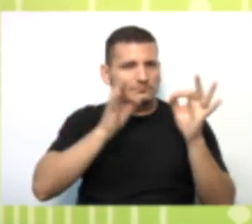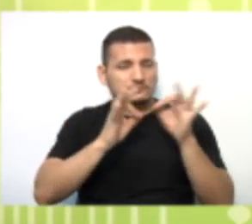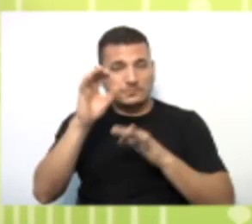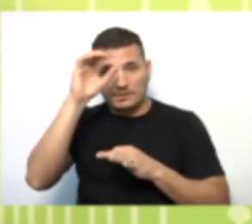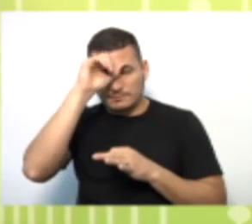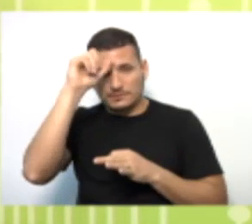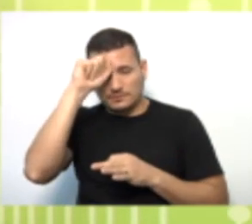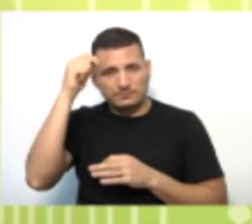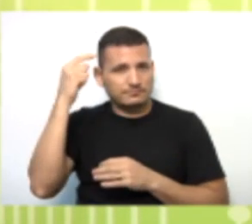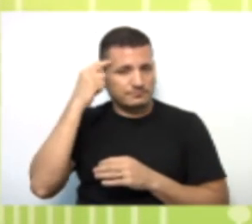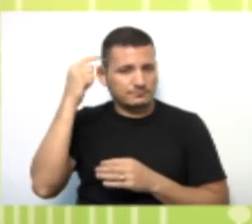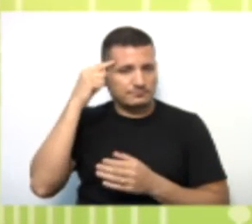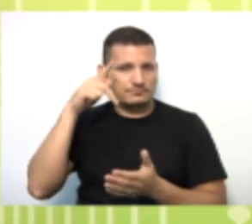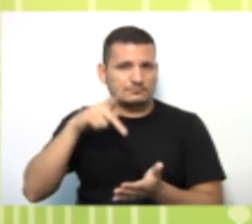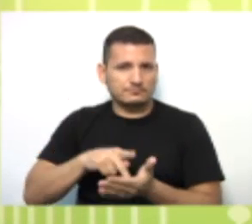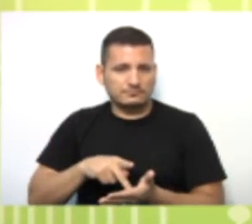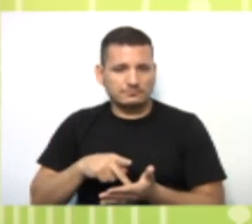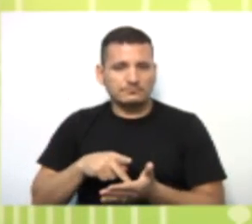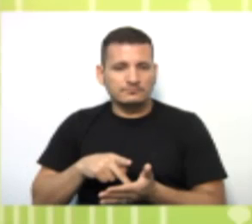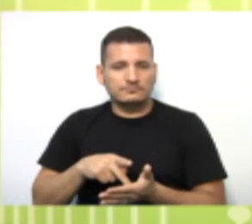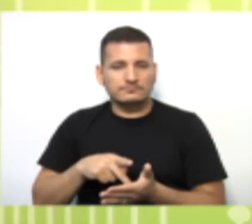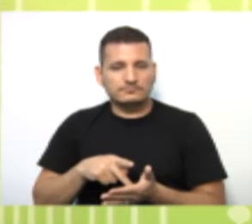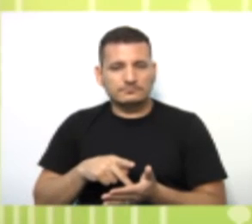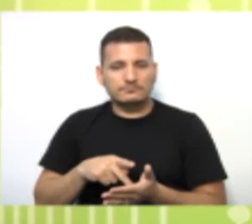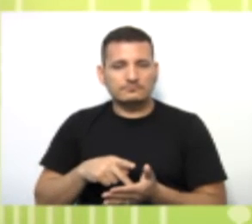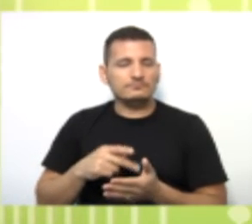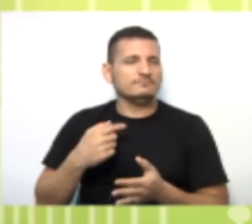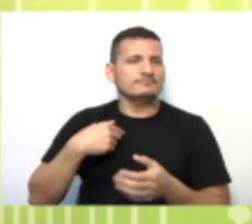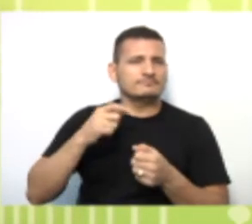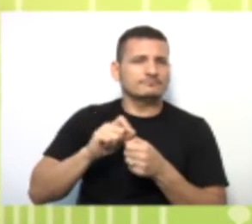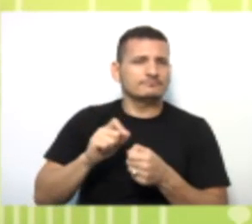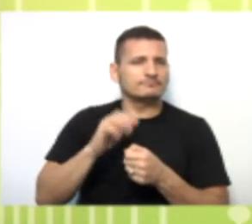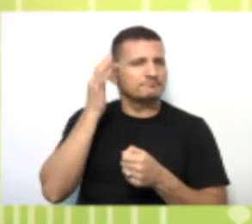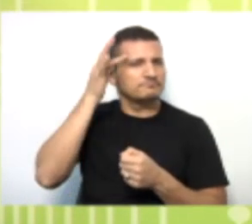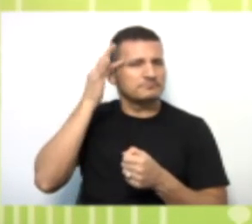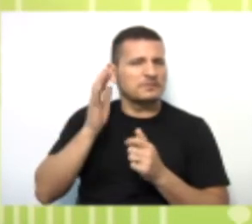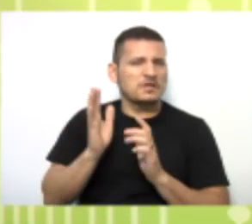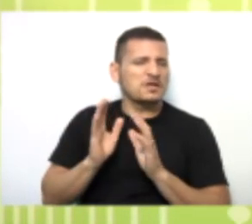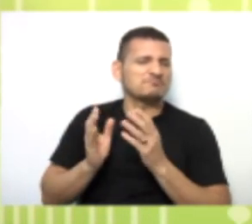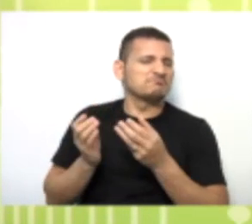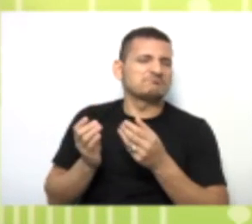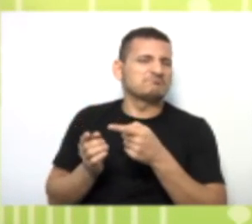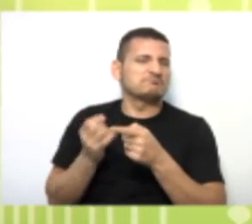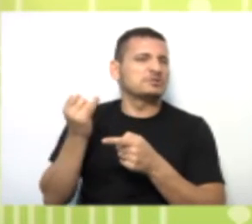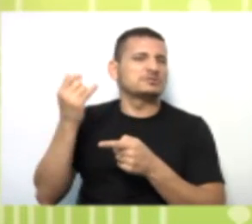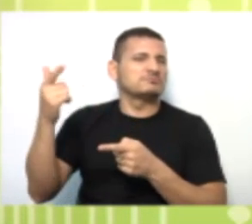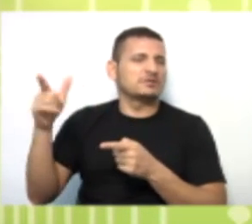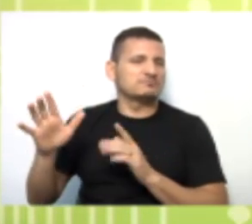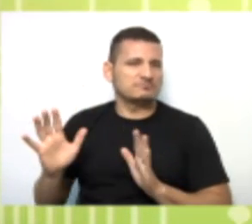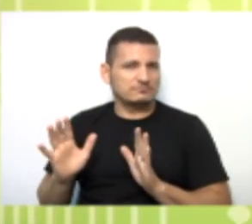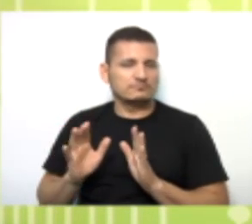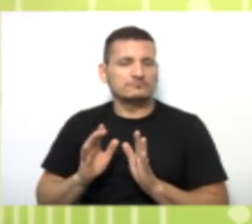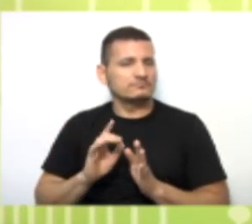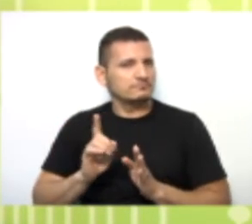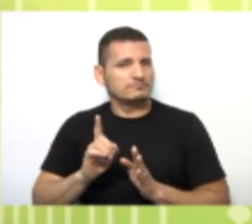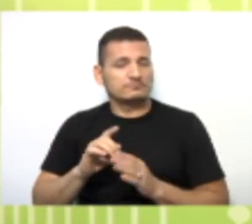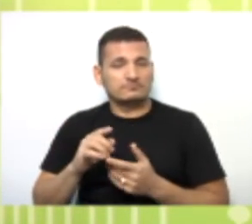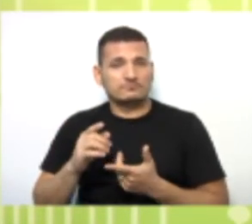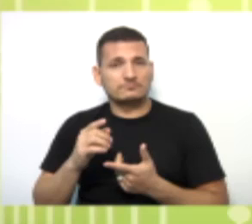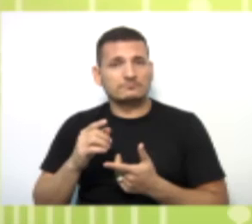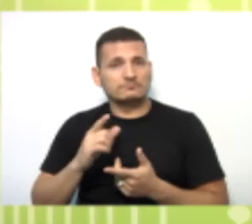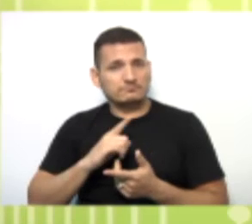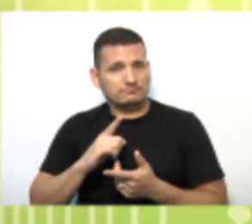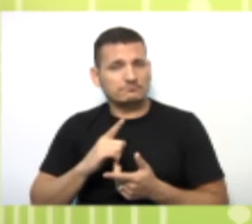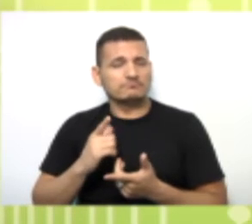a pensar de verdade, tá? Então, professor, eu fiz filosofia, não presta para nada. Não, não é isso, muito bem por aí não. Existem relatos